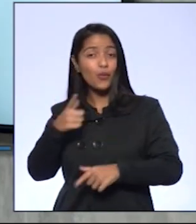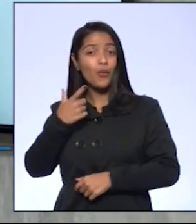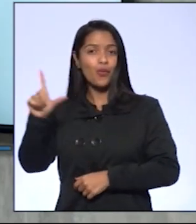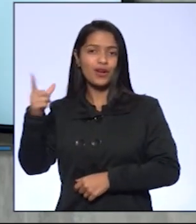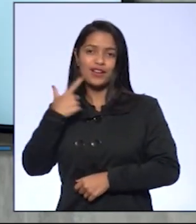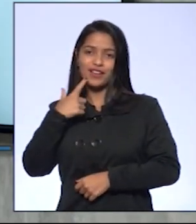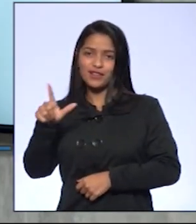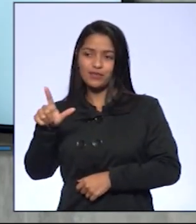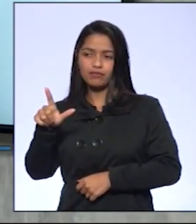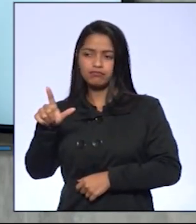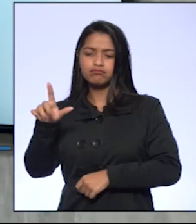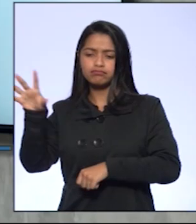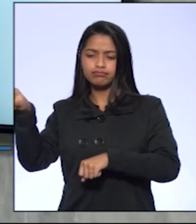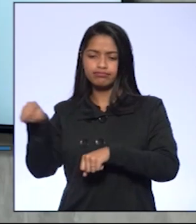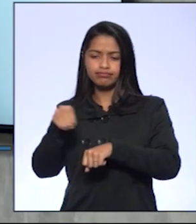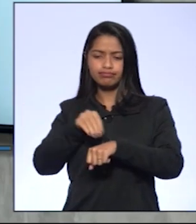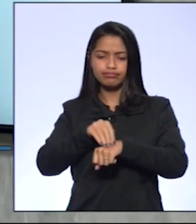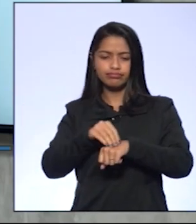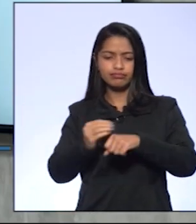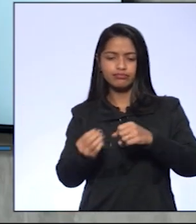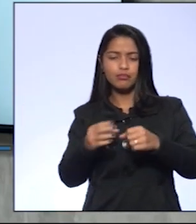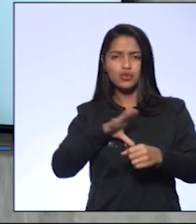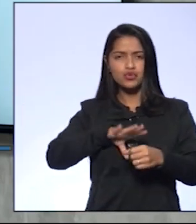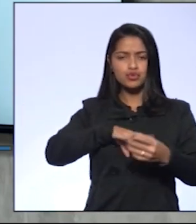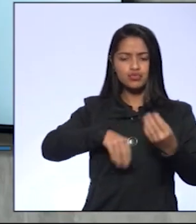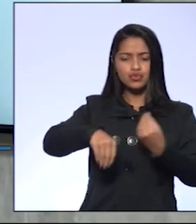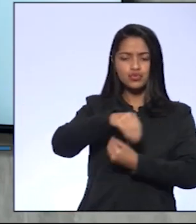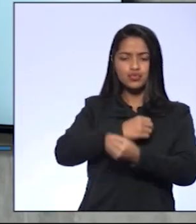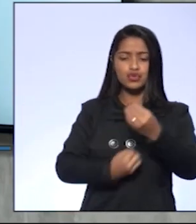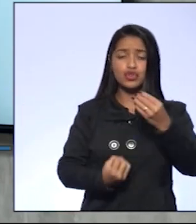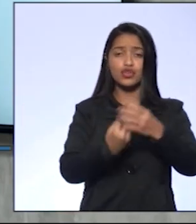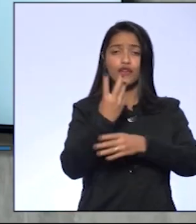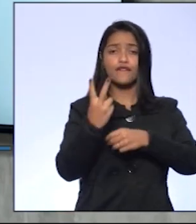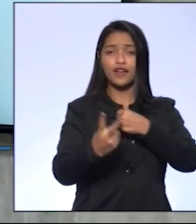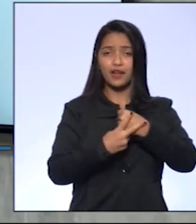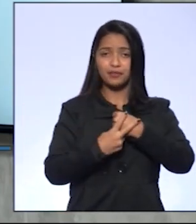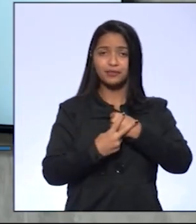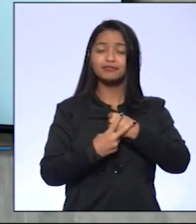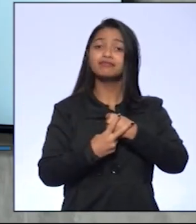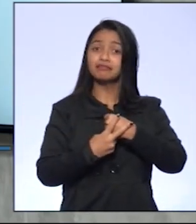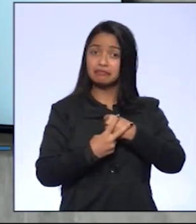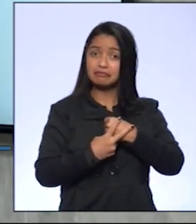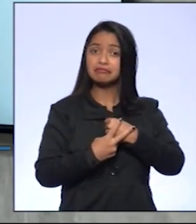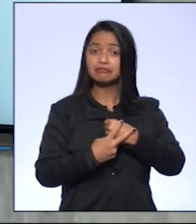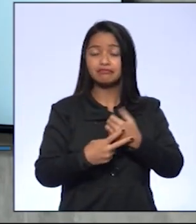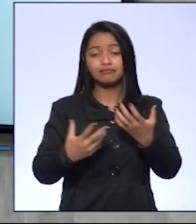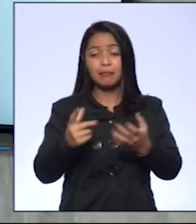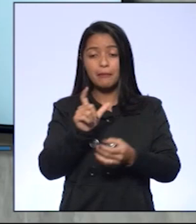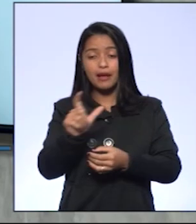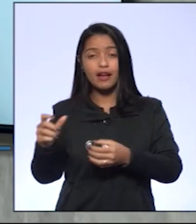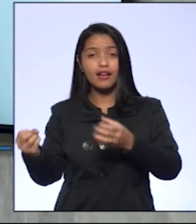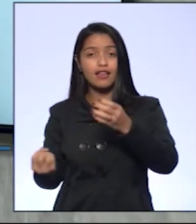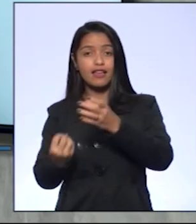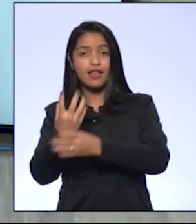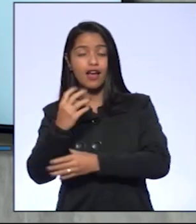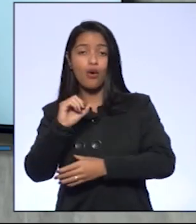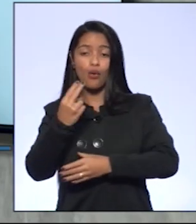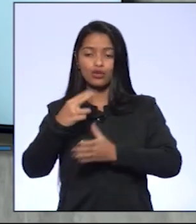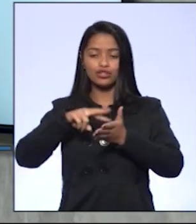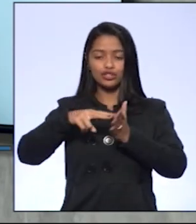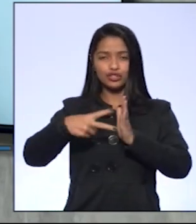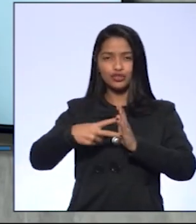e cria um verbo com isso. Olha que coisa incrível, criar palavras ou dar novos sentidos, tá bom? A